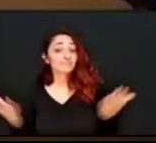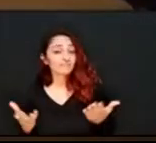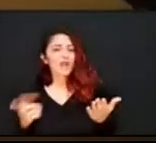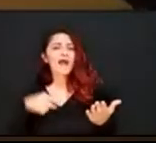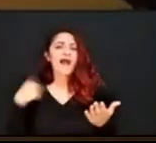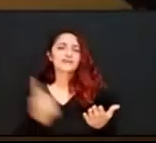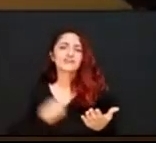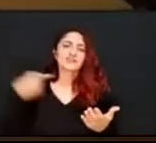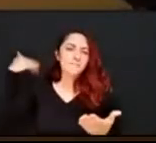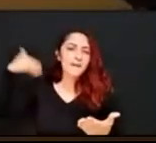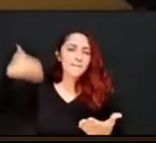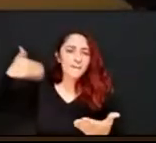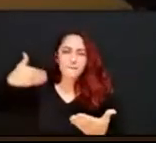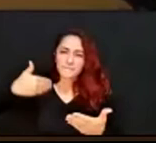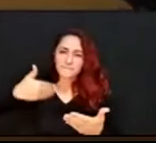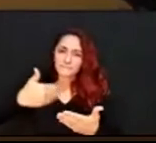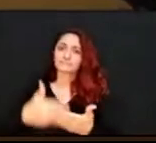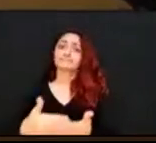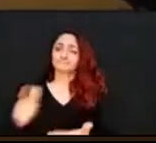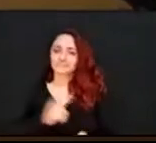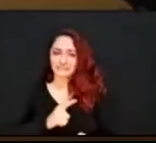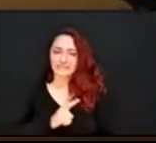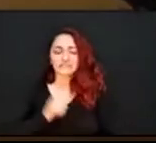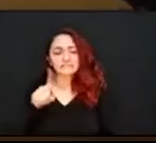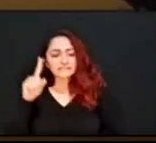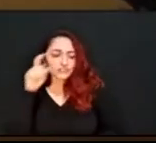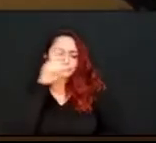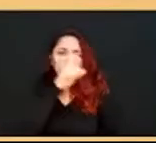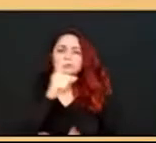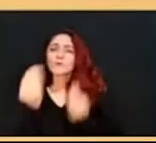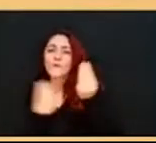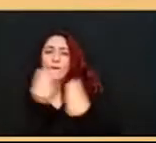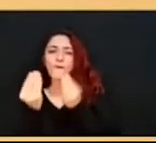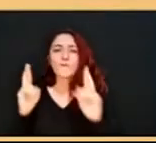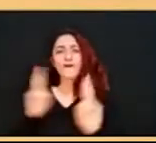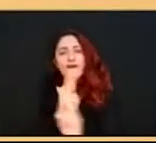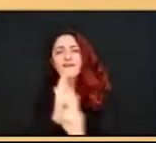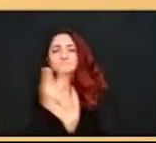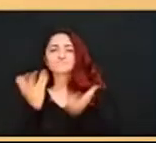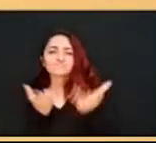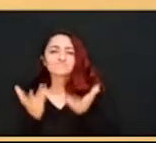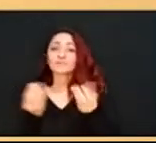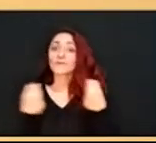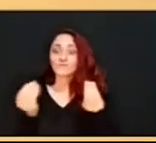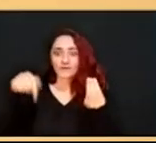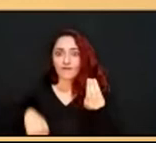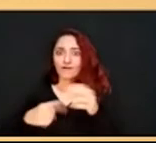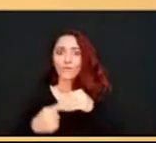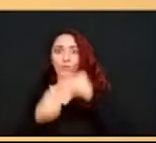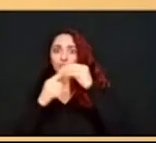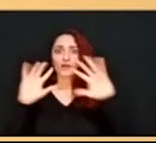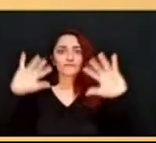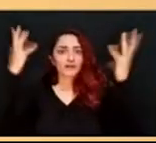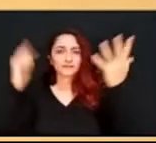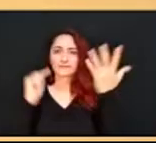aqui é difícil de se estabelecer apenas com um evento como esse a gente não tem condições de trazer todas as nossas